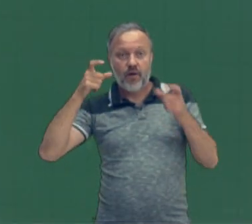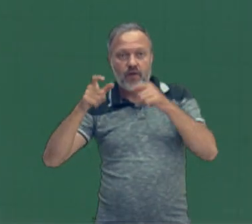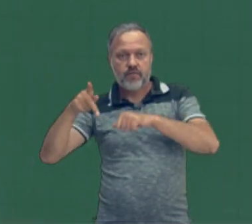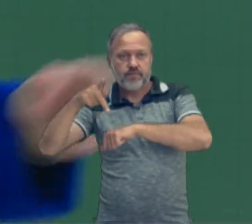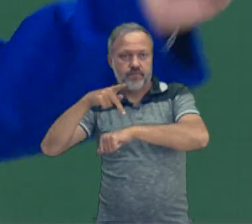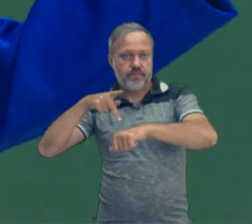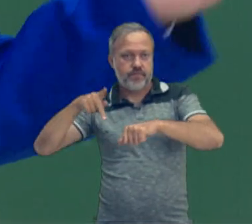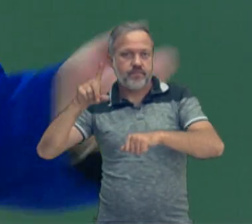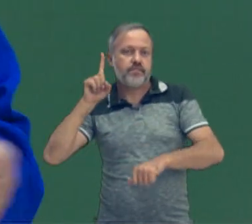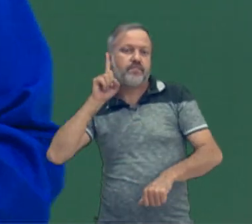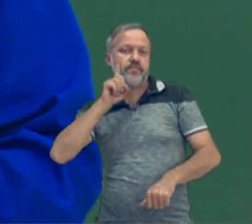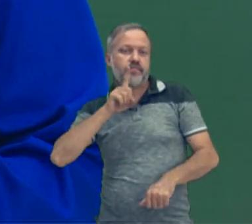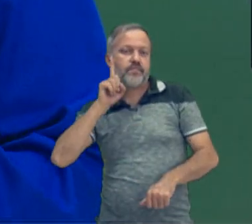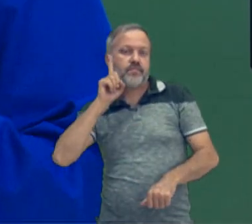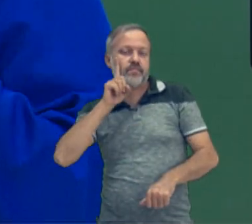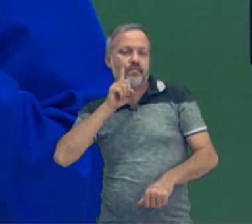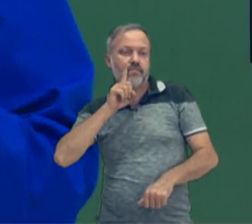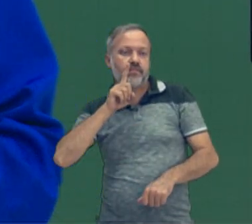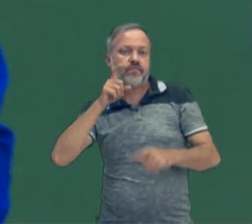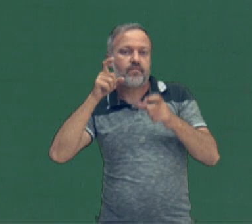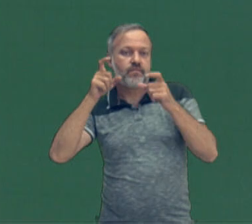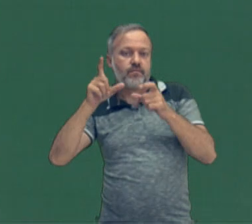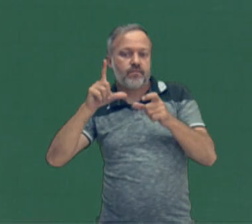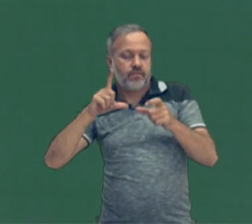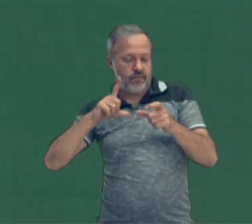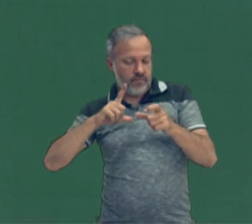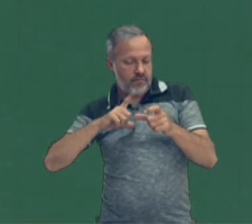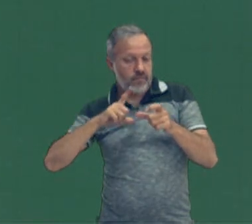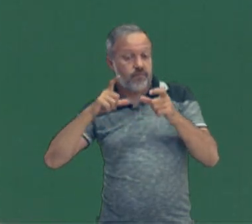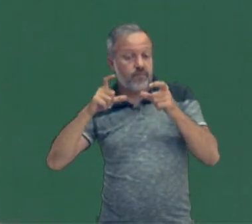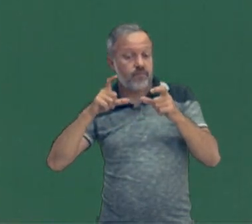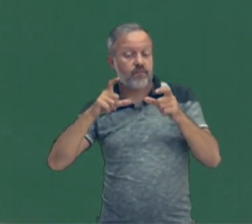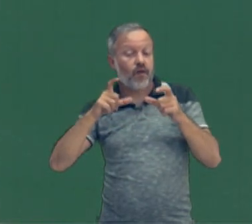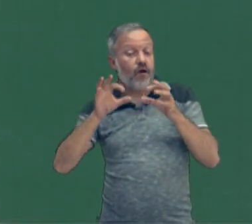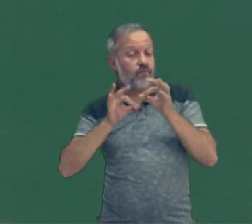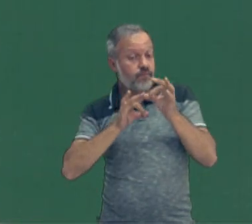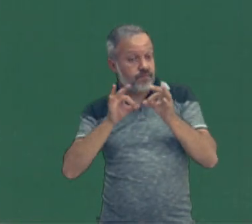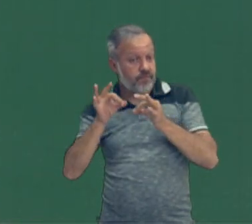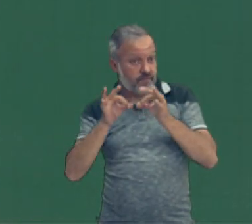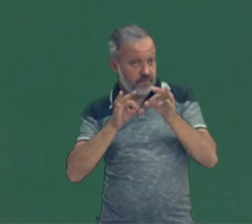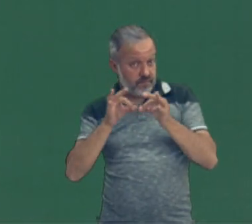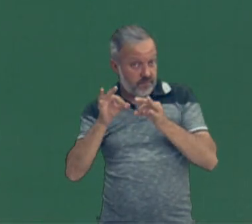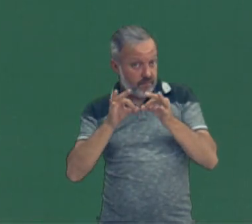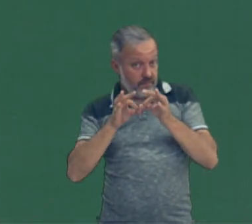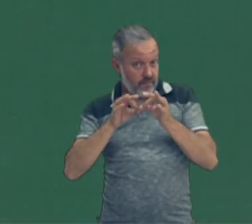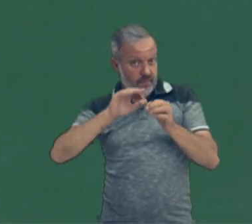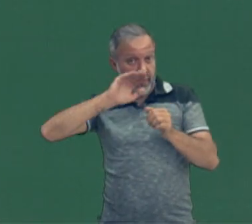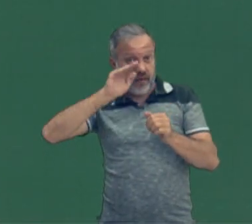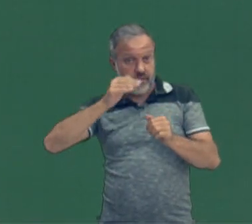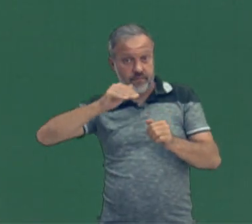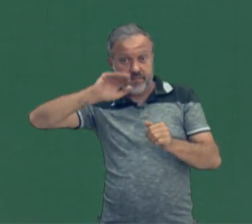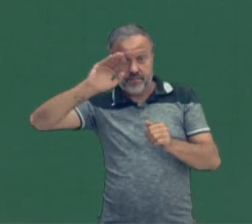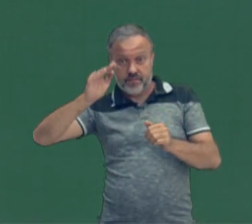bom? Então, tudo isso aí seria uma forma aí da organização, né,